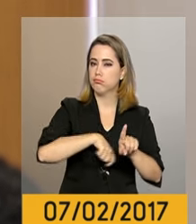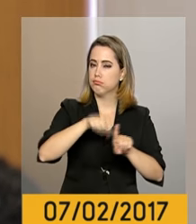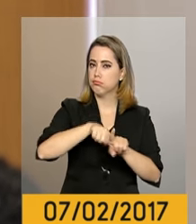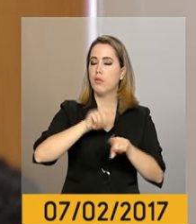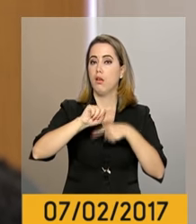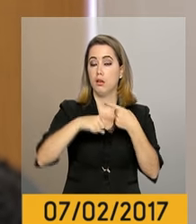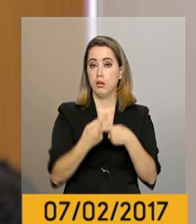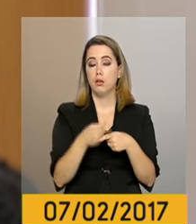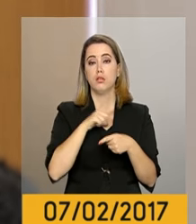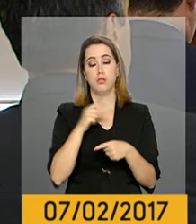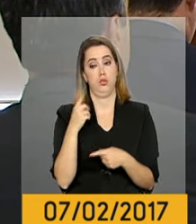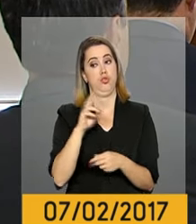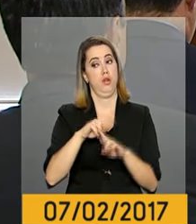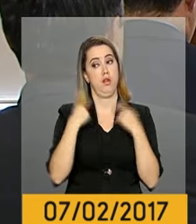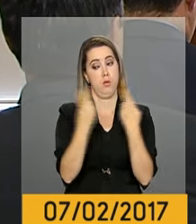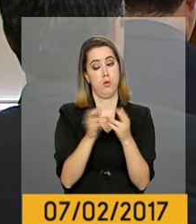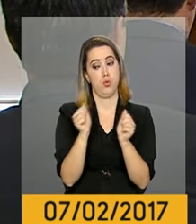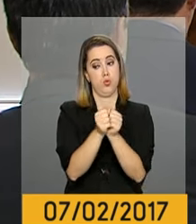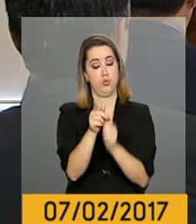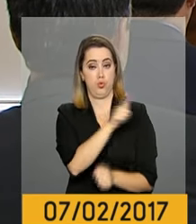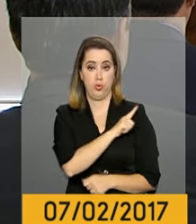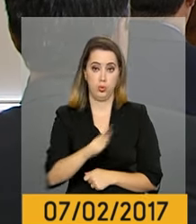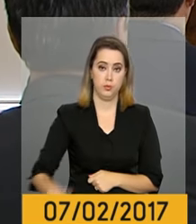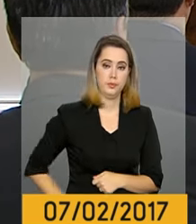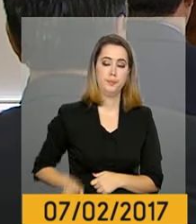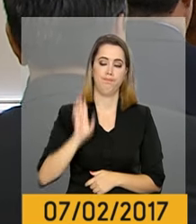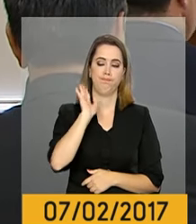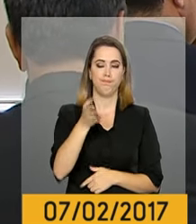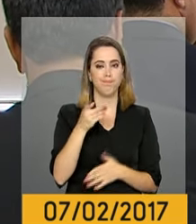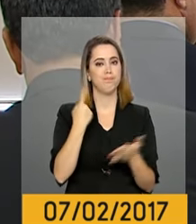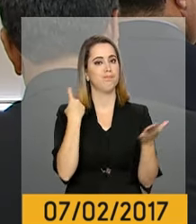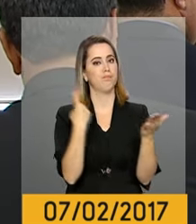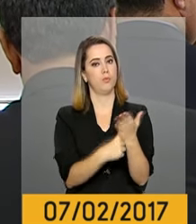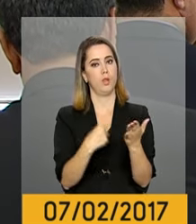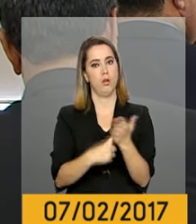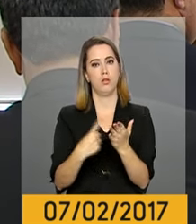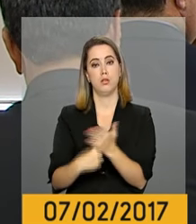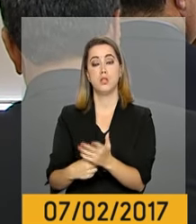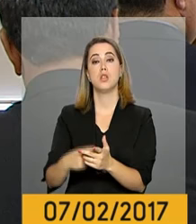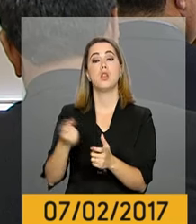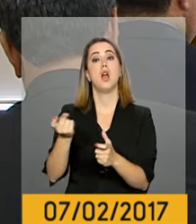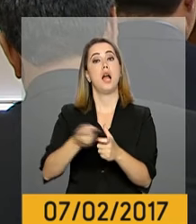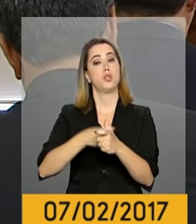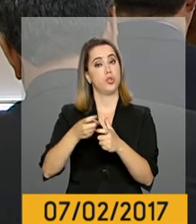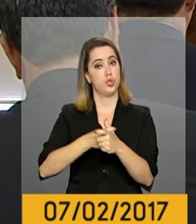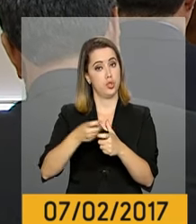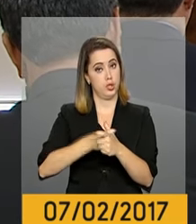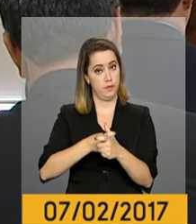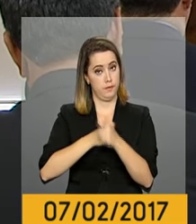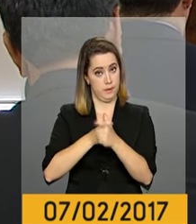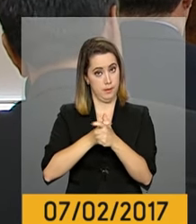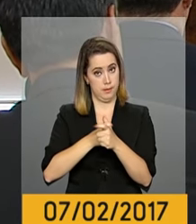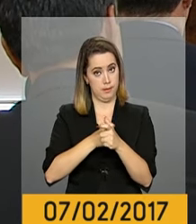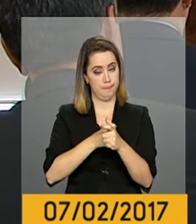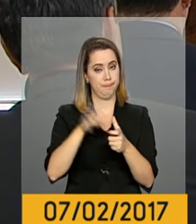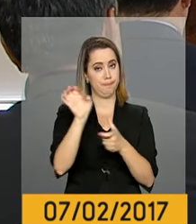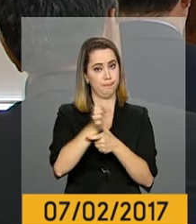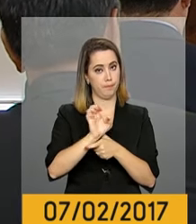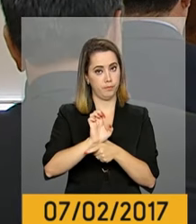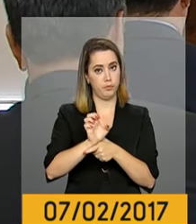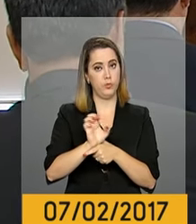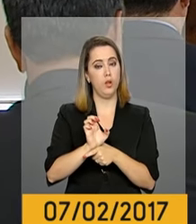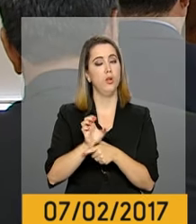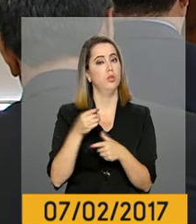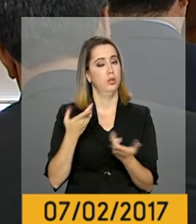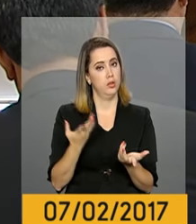dos governadores em Baçaí, e aqui fizemos um acordo para a repactuação das dívidas dos estados. Basta